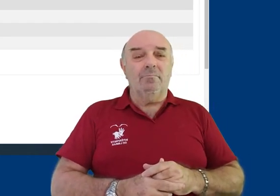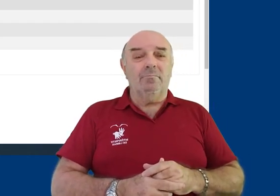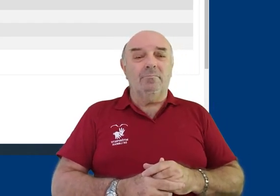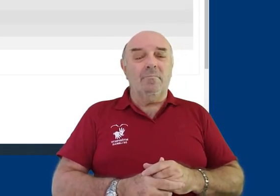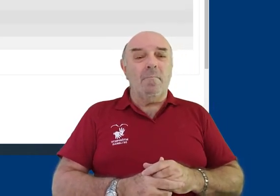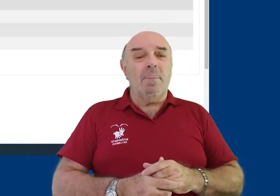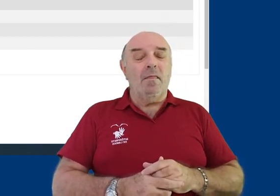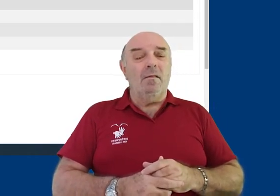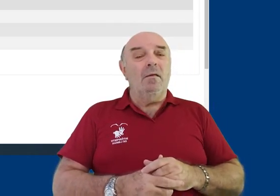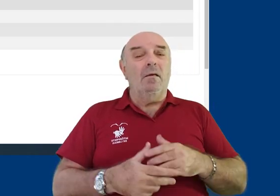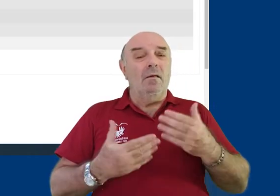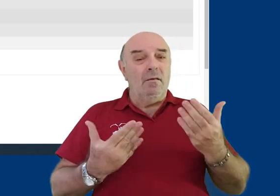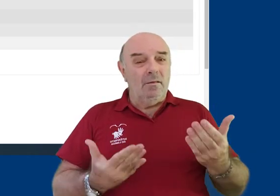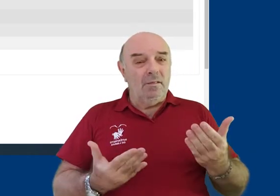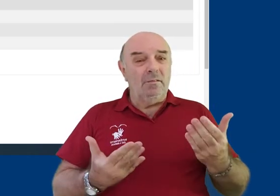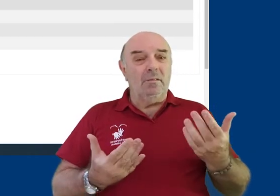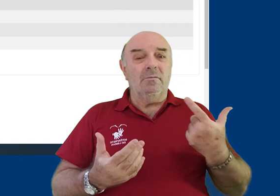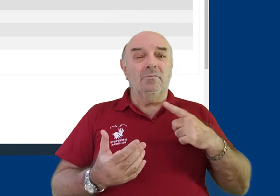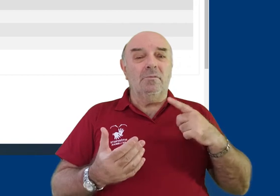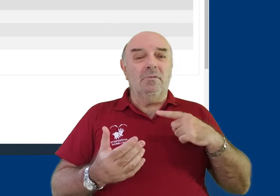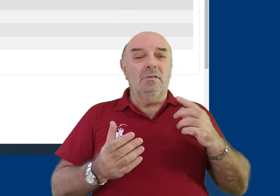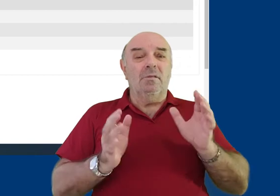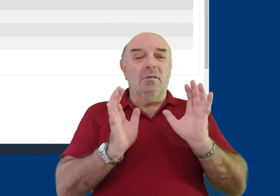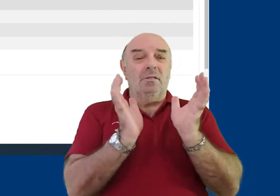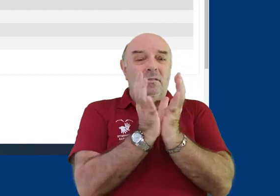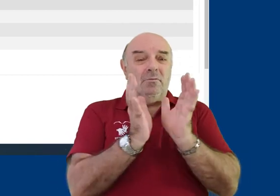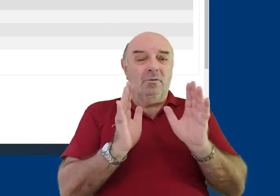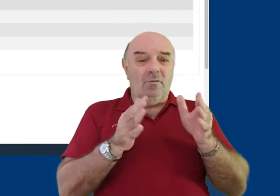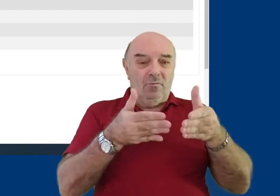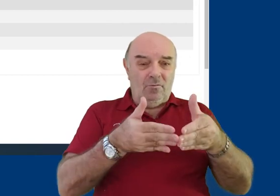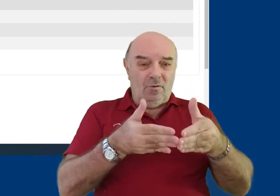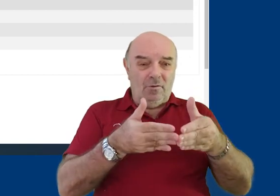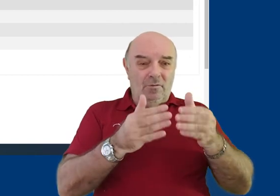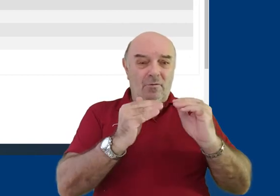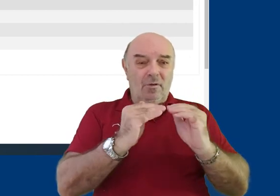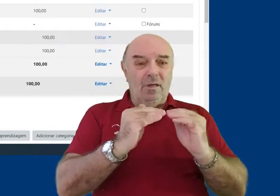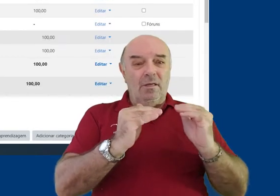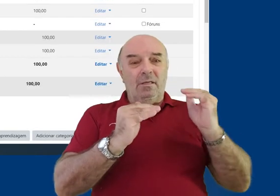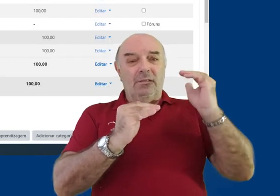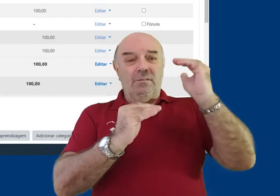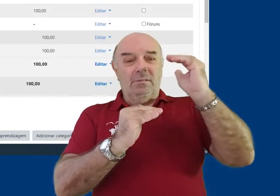Fóruns, acima de Avaliação de Fórum 1.